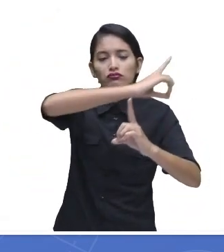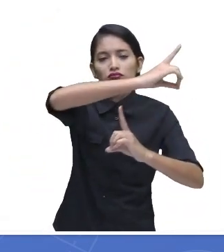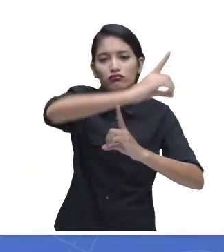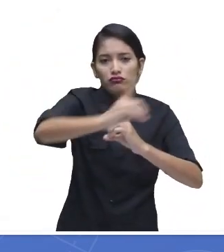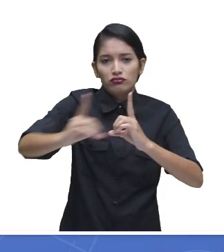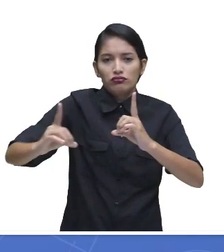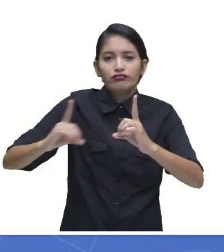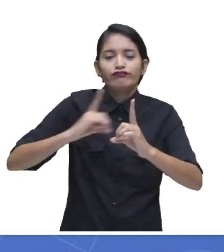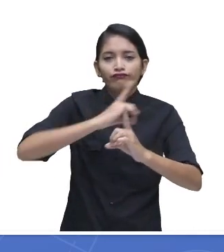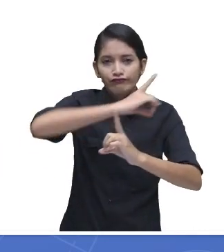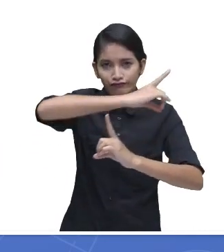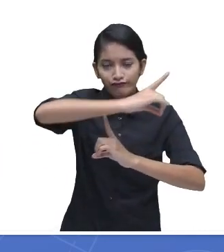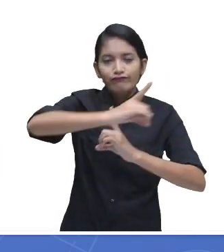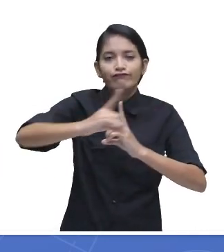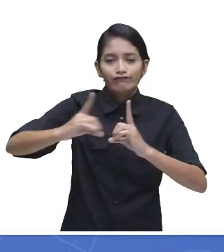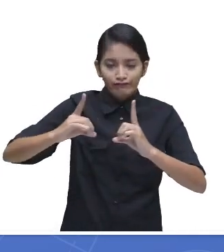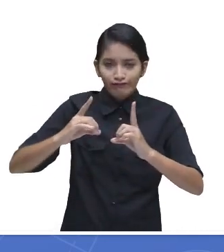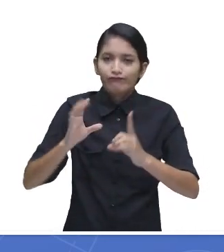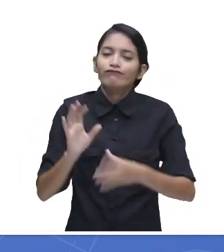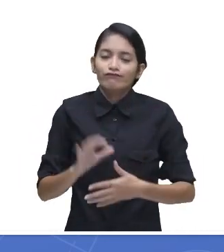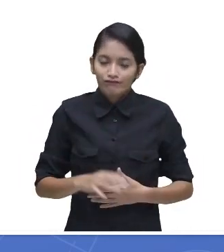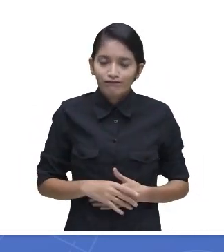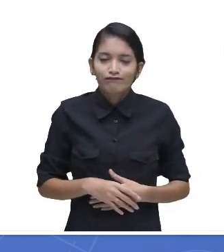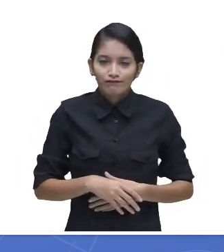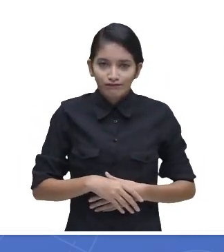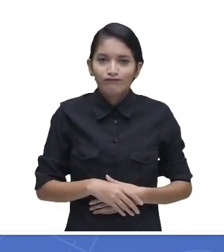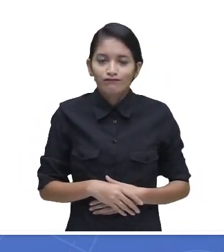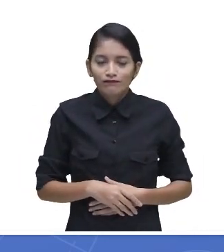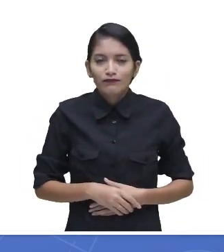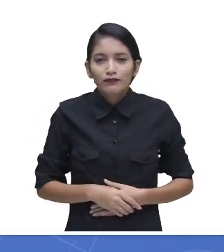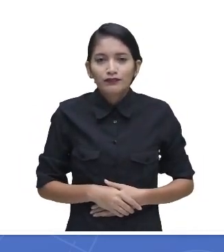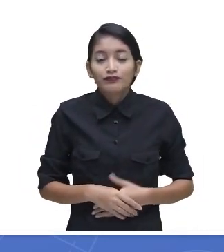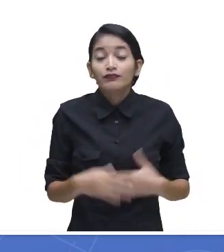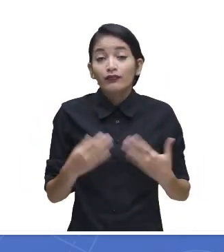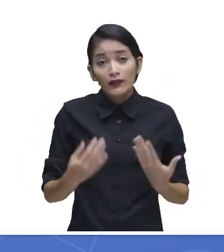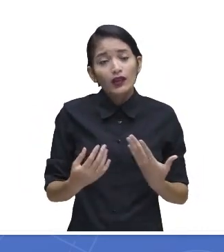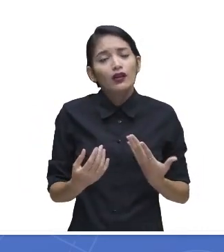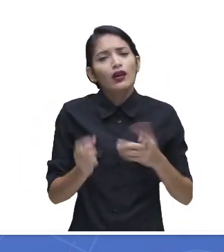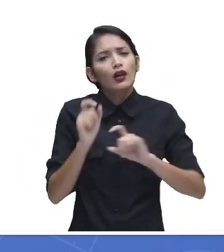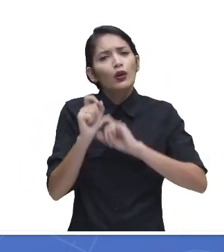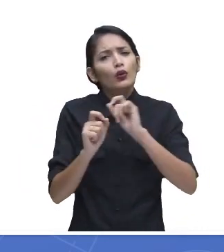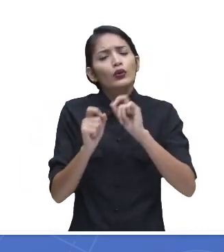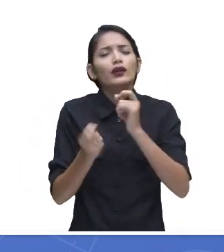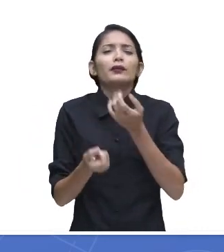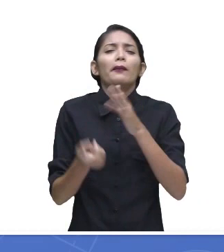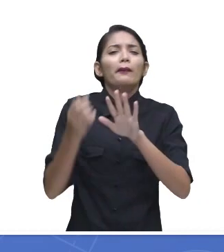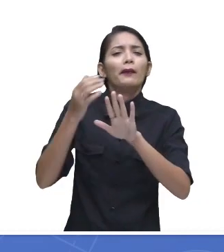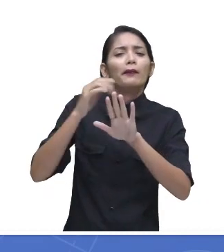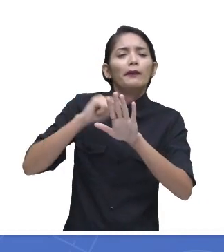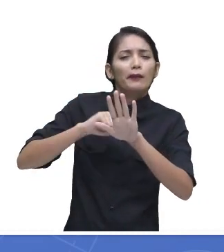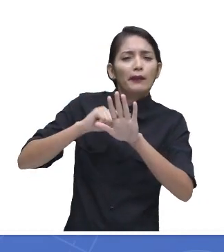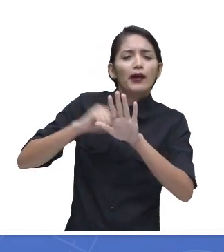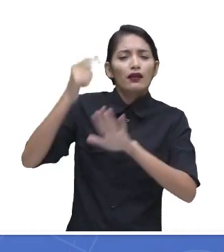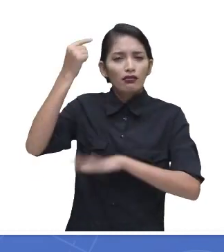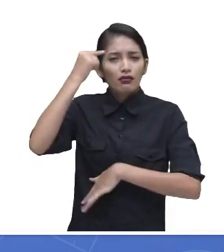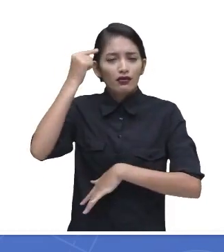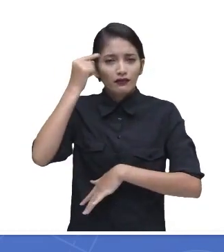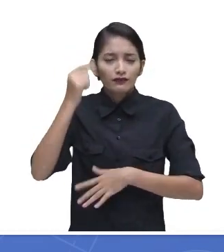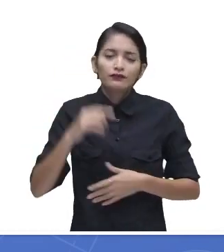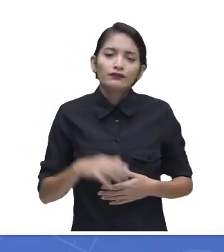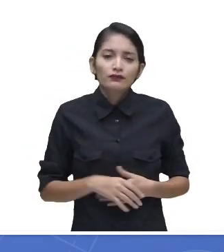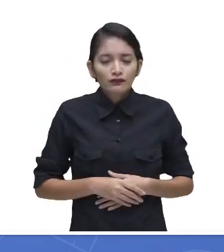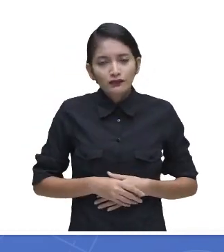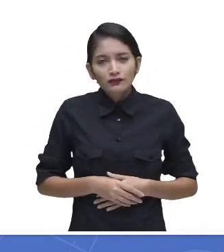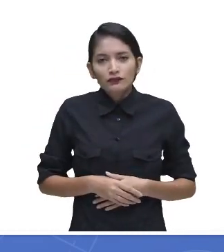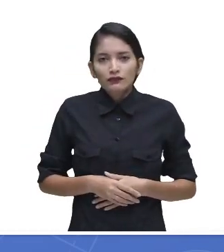órbita, né, do homem, da razão humana. Então é isso que está por trás dessa ideia. Vamos